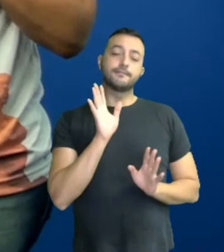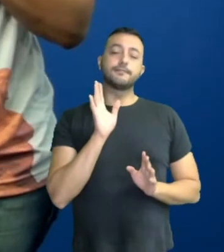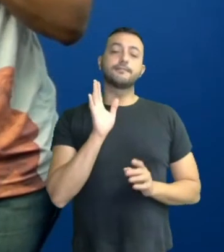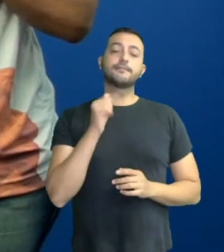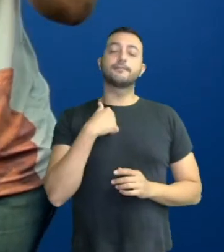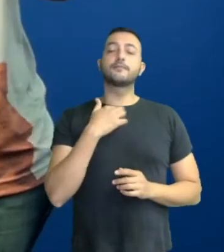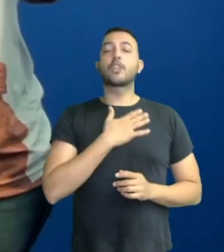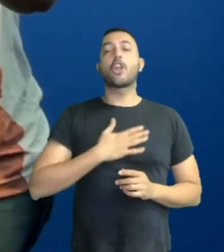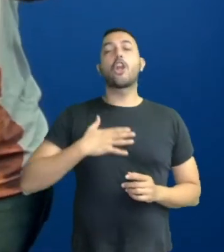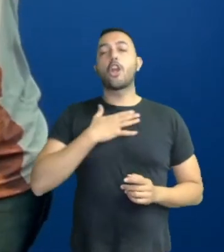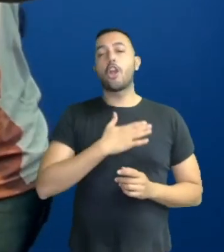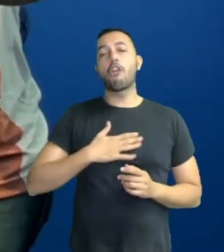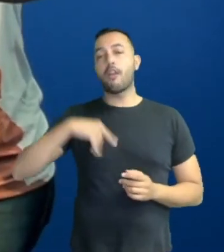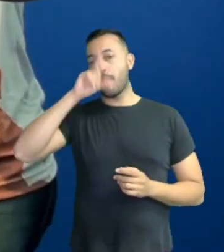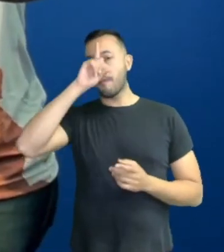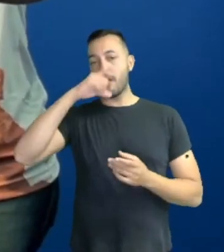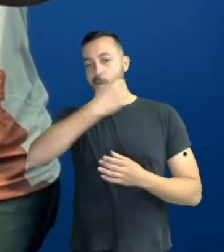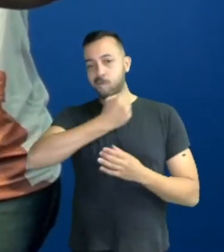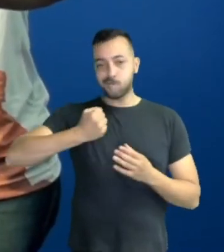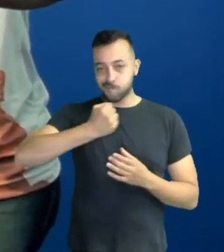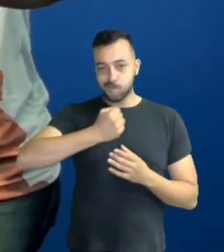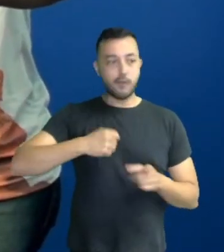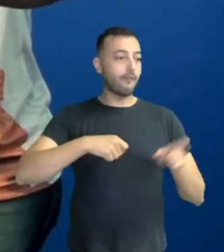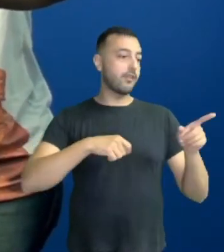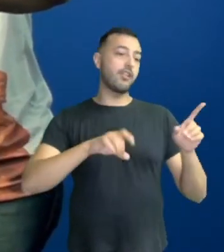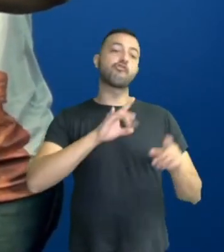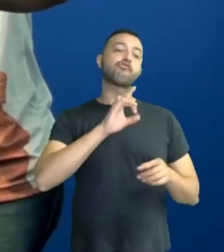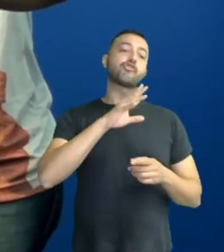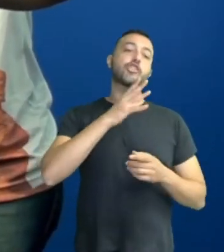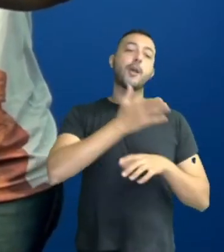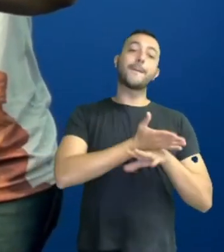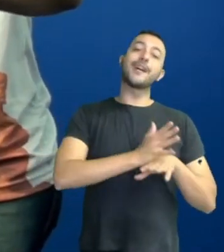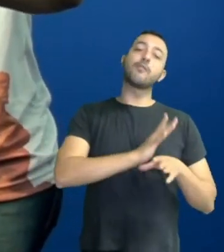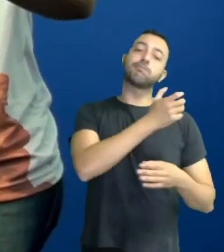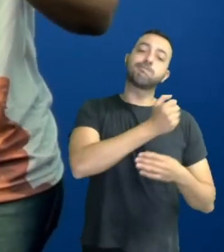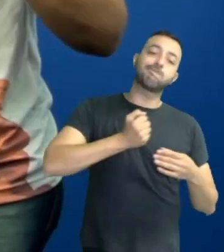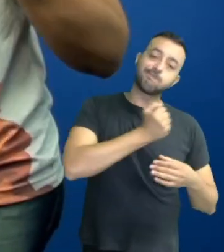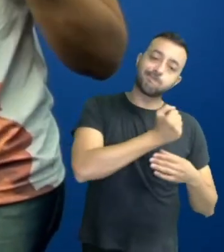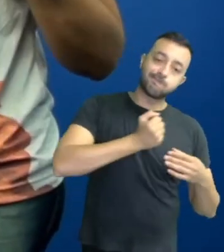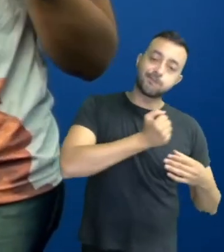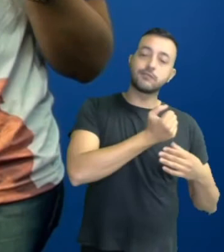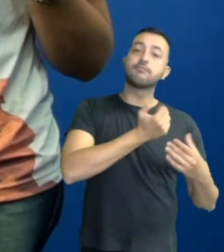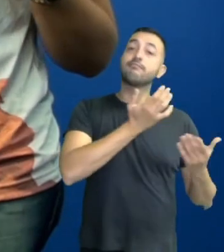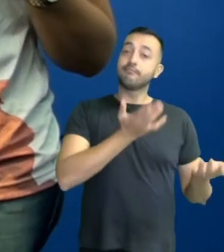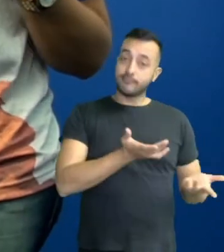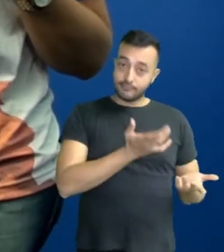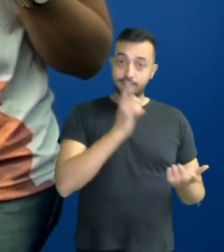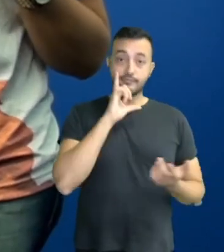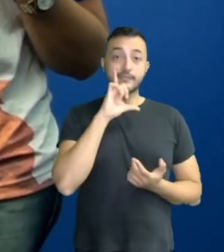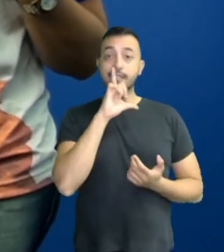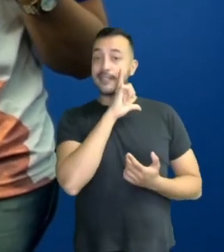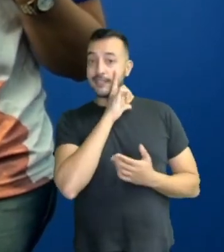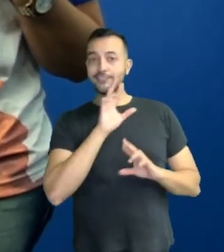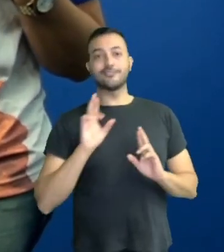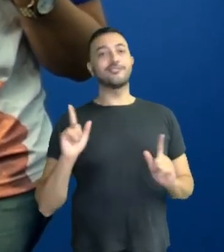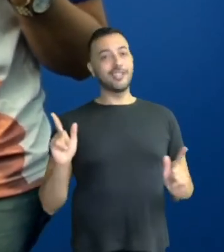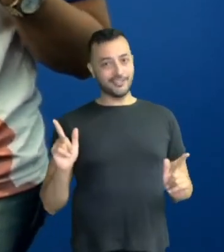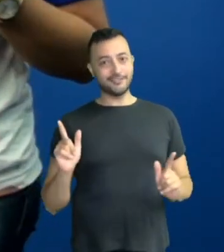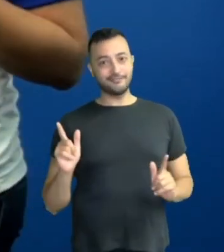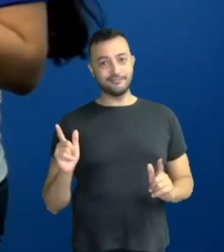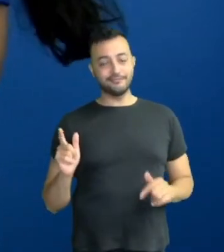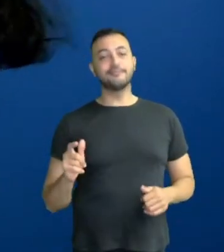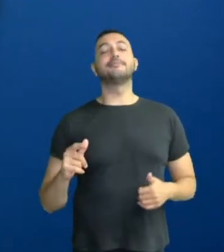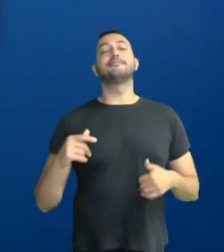eu gosto de mostarda, você não, só vai usar a maionese, não é isso? Então, ok, já vai ser um lanche diferente,